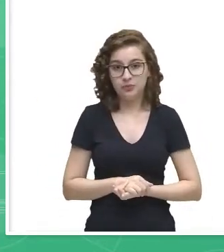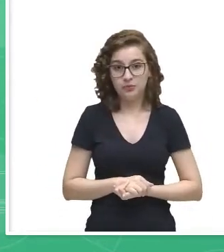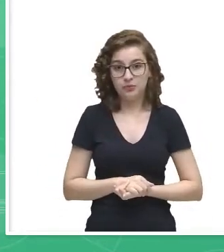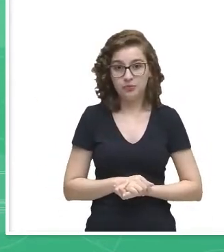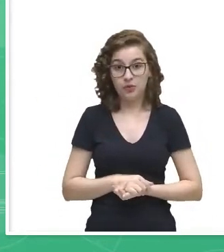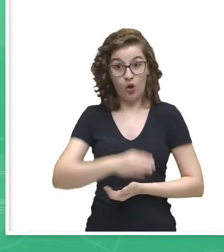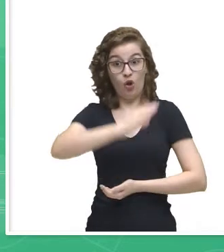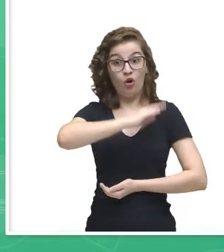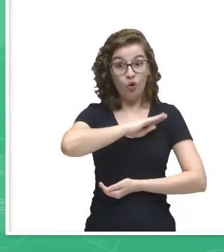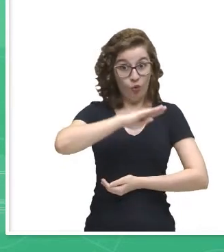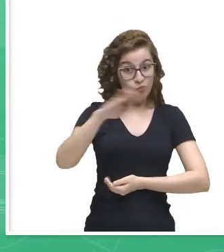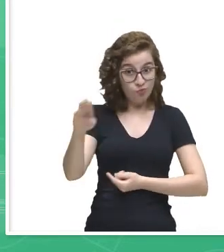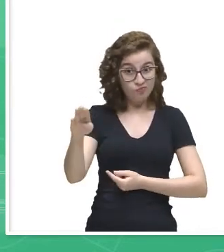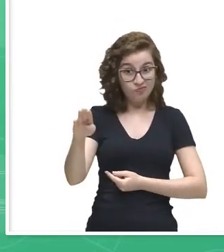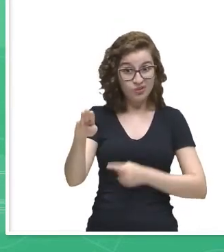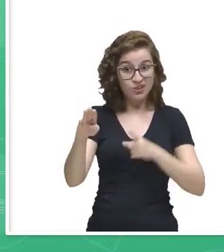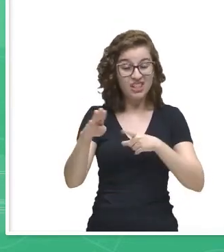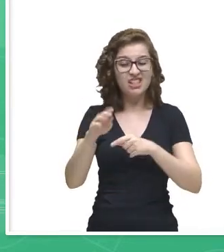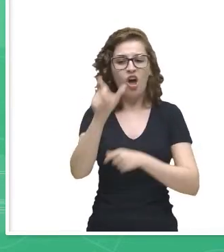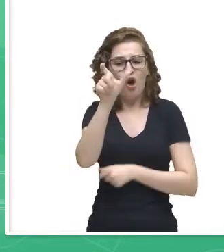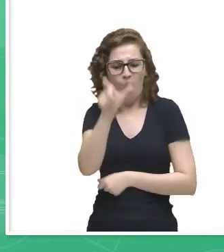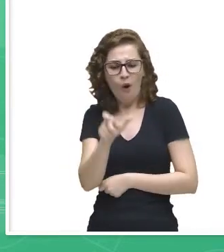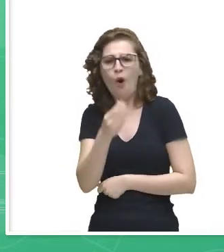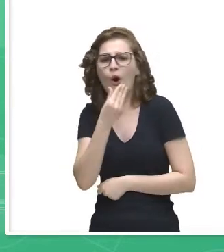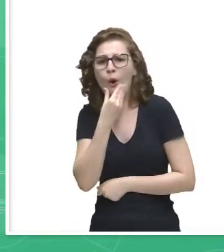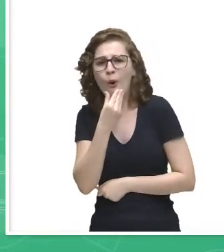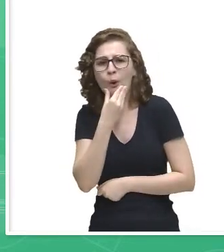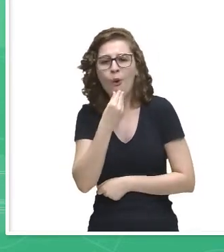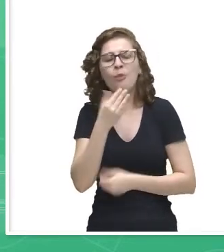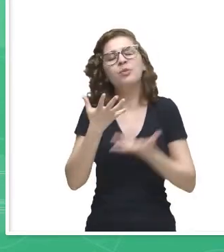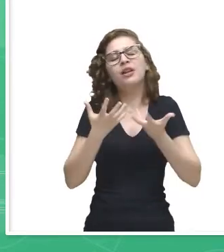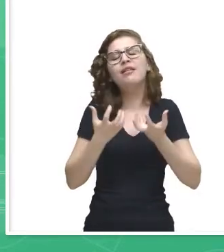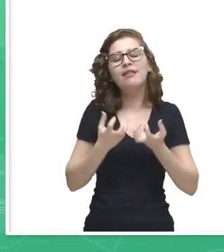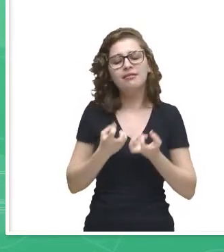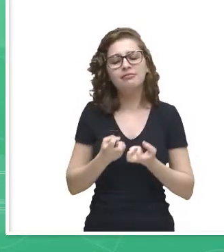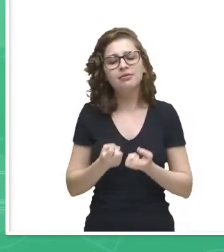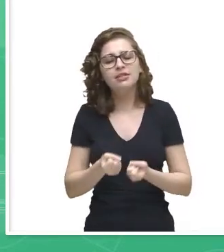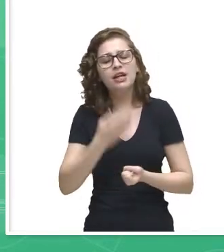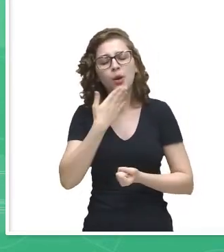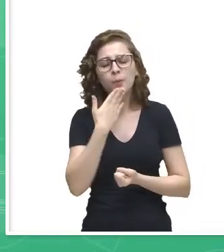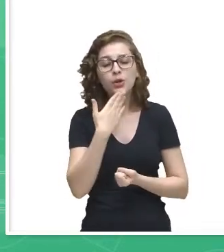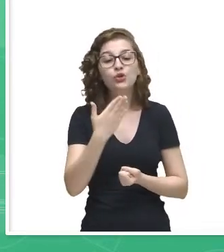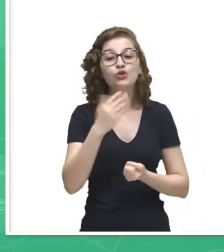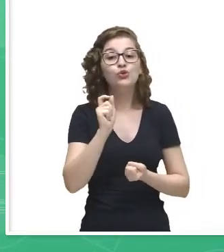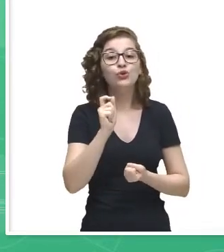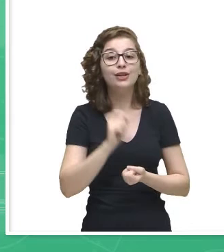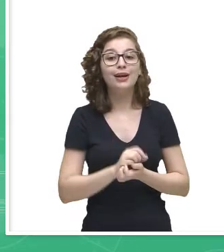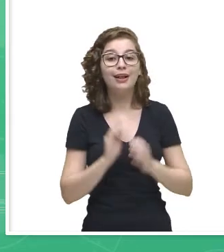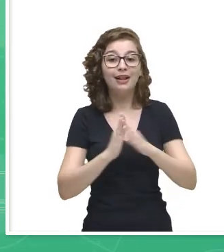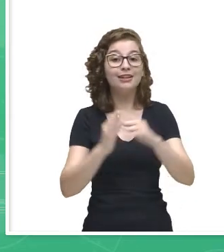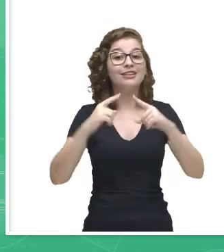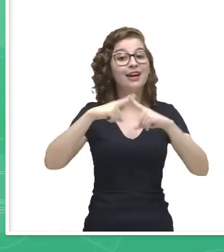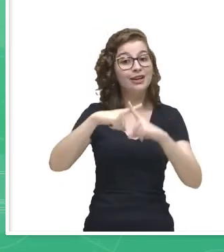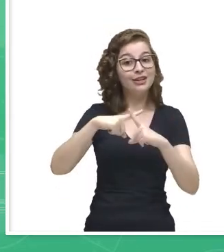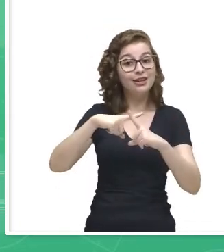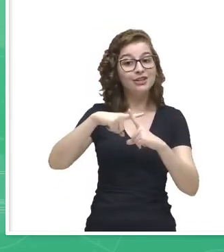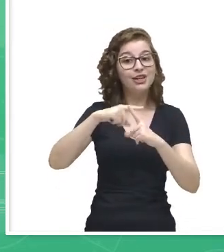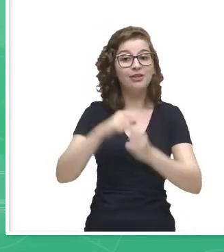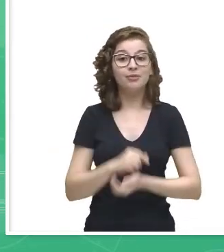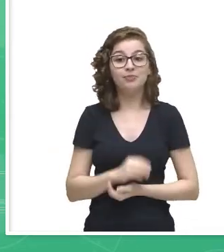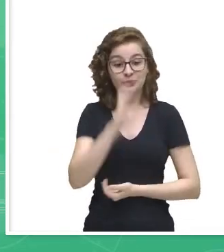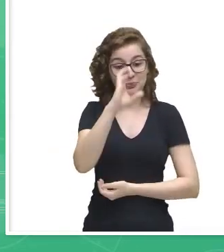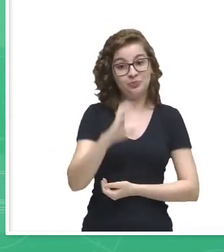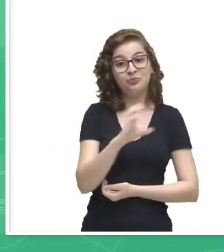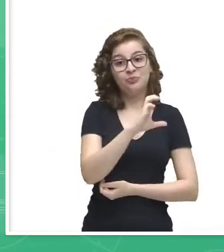Mussolini atende a exigências, a pedidos antigos aí da Igreja Católica, mas enfim, por tantos fatores